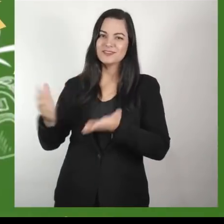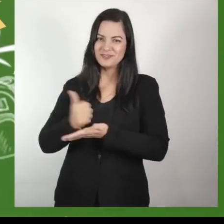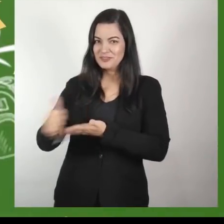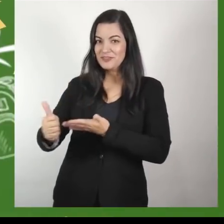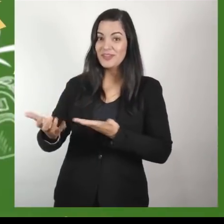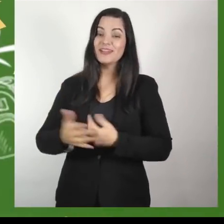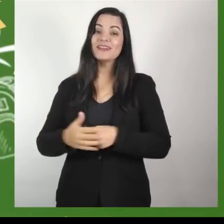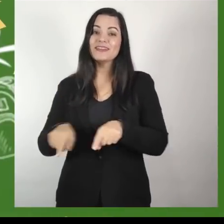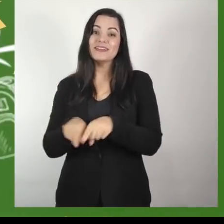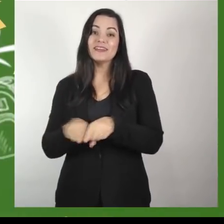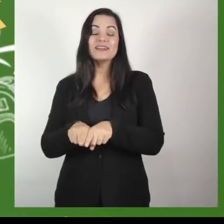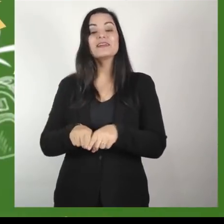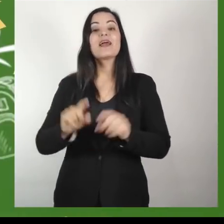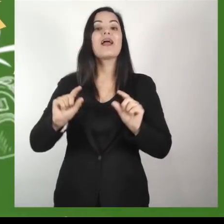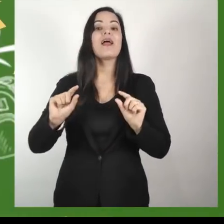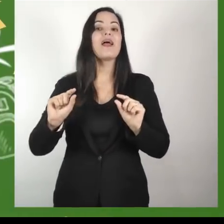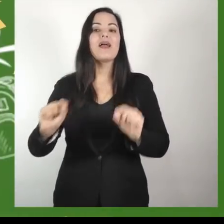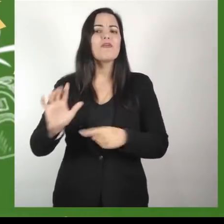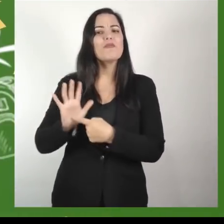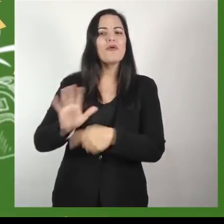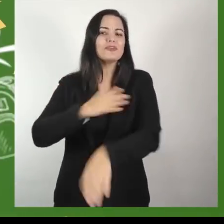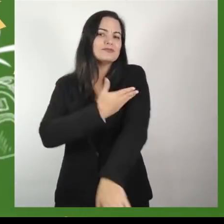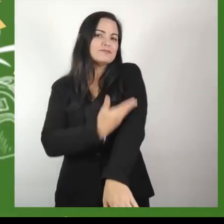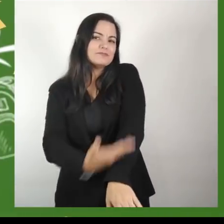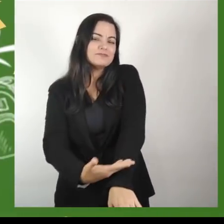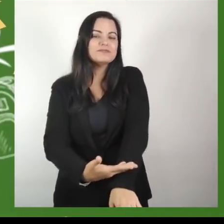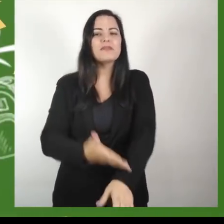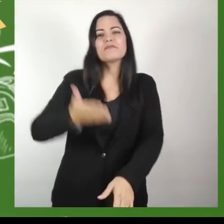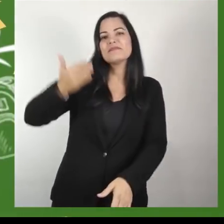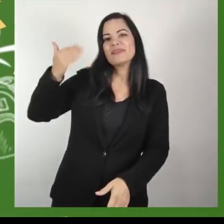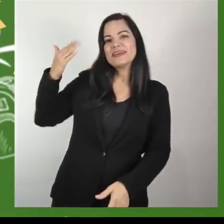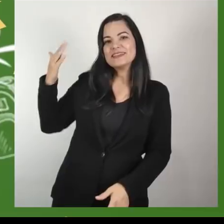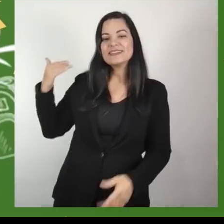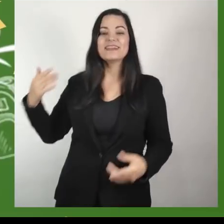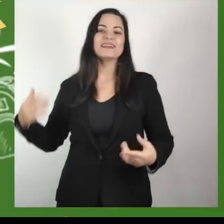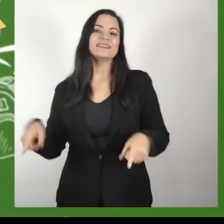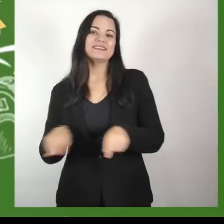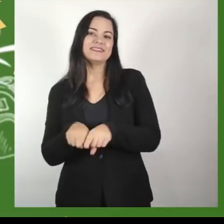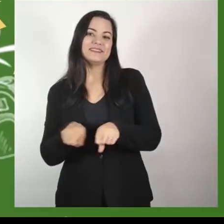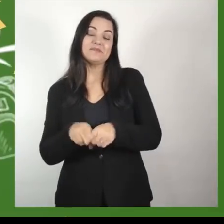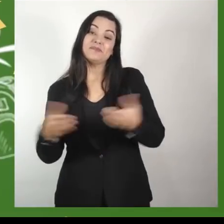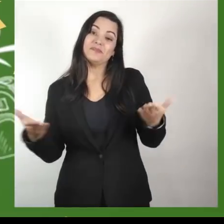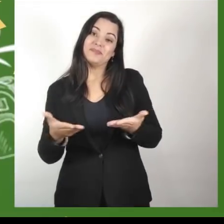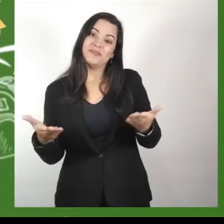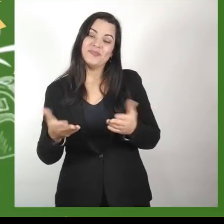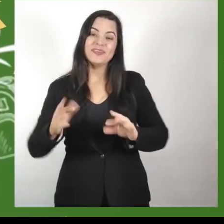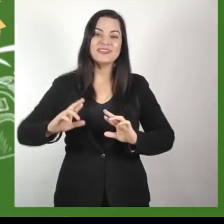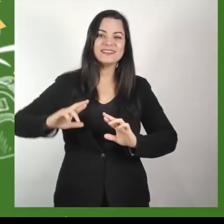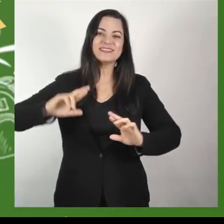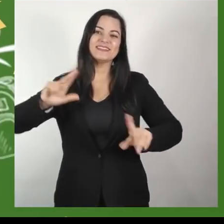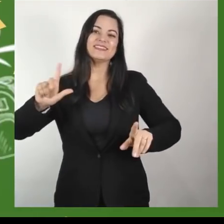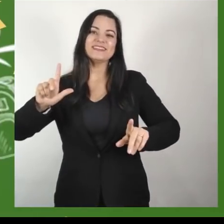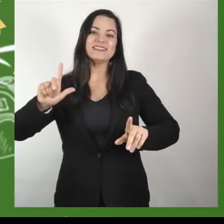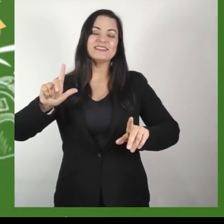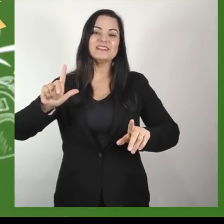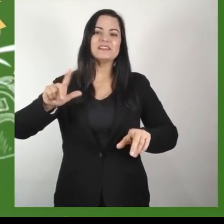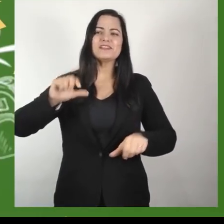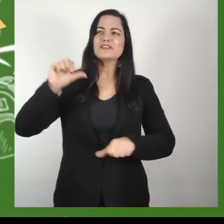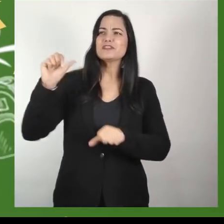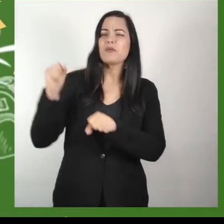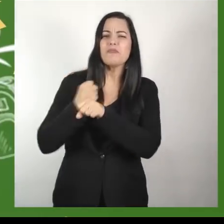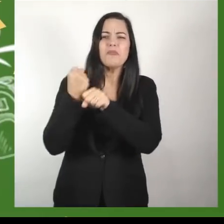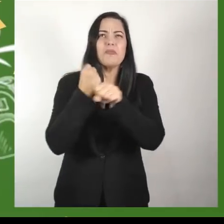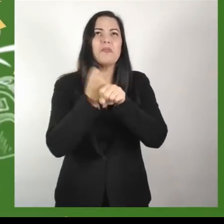vocês, faz parte um pouquinho dos hábitos e dos costumes que nós tínhamos antigamente, e que agora, no meio de todas